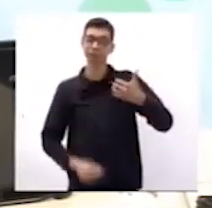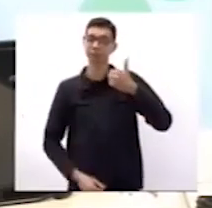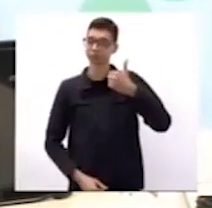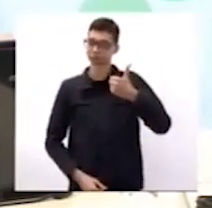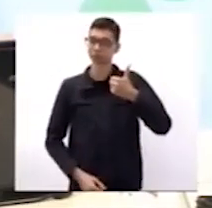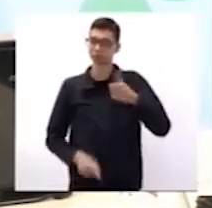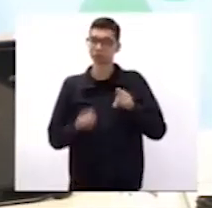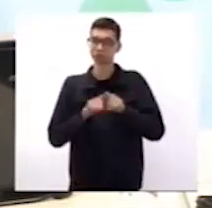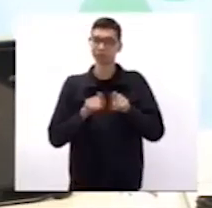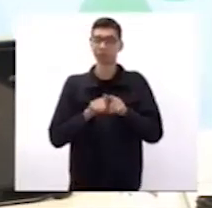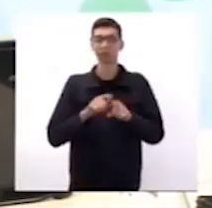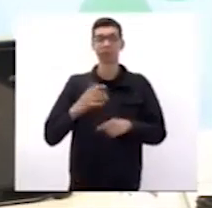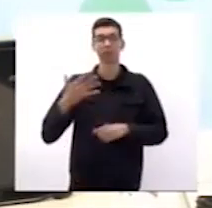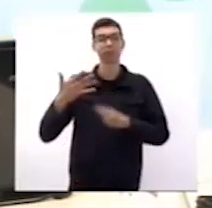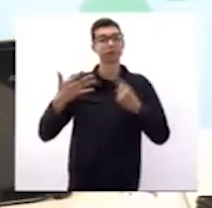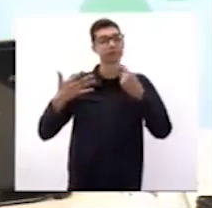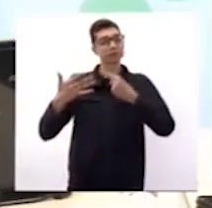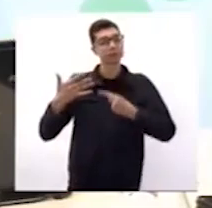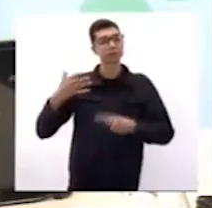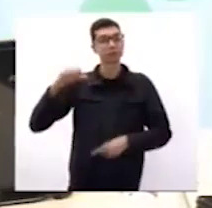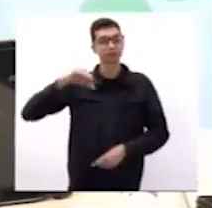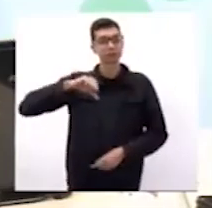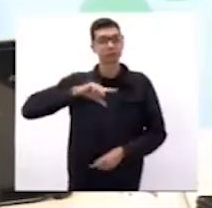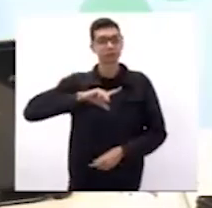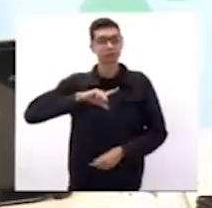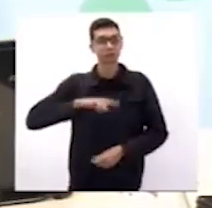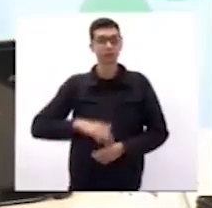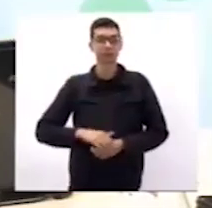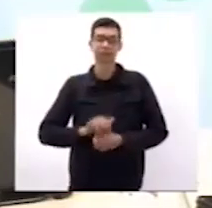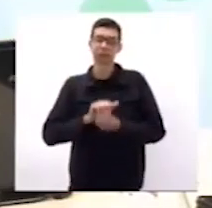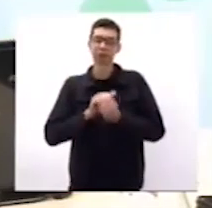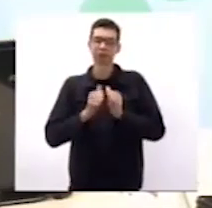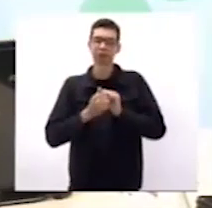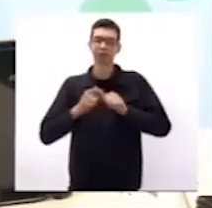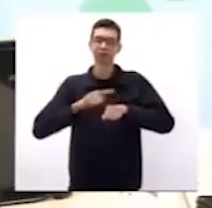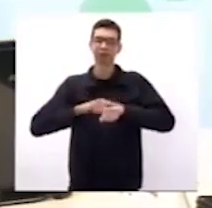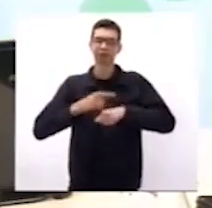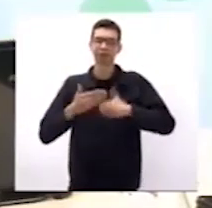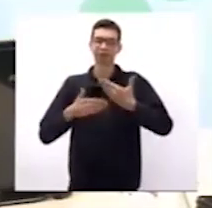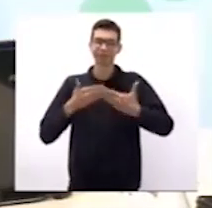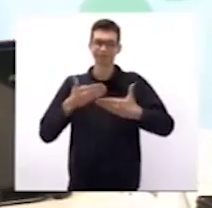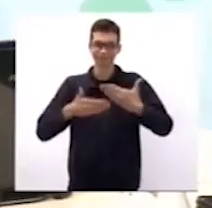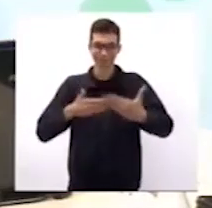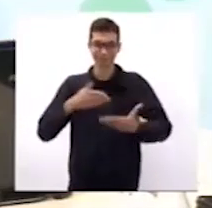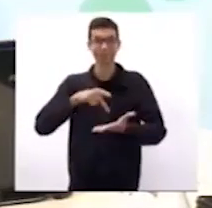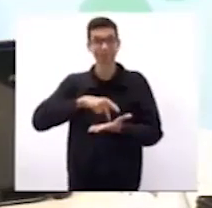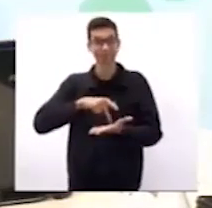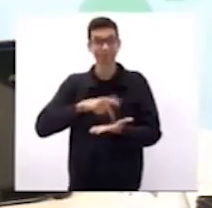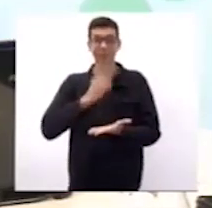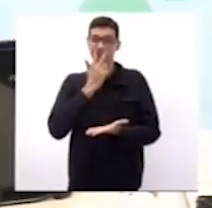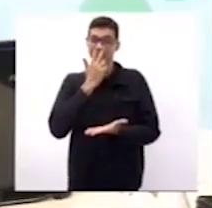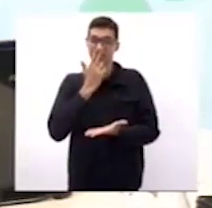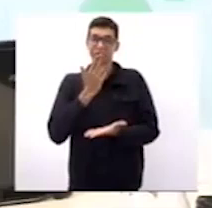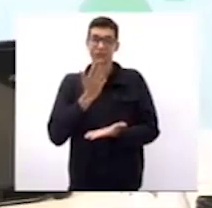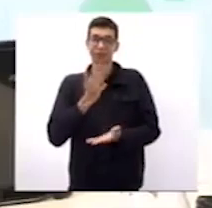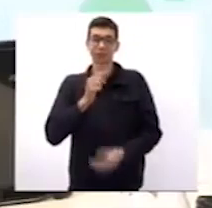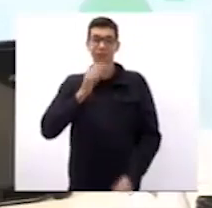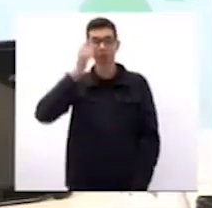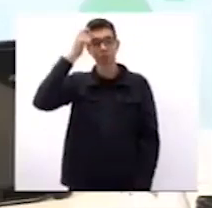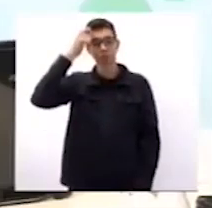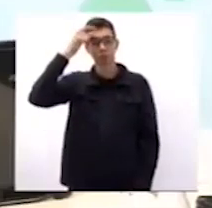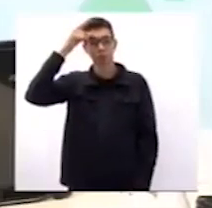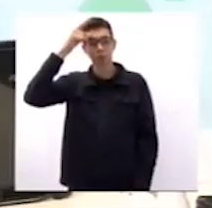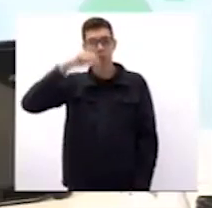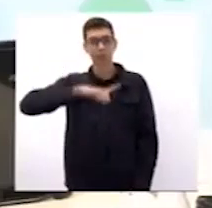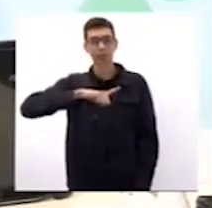pontos aí frágeis, que a gente vai ajustando aí conforme o tempo. Querendo ou não, a gente está instituindo uma cultura